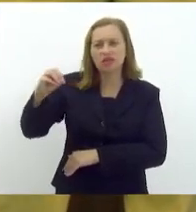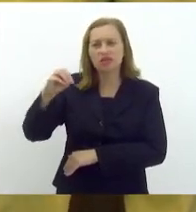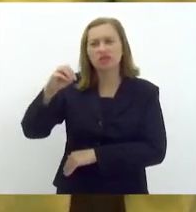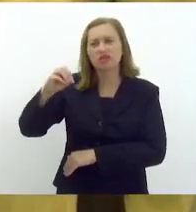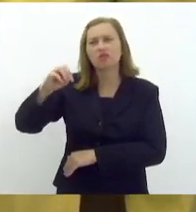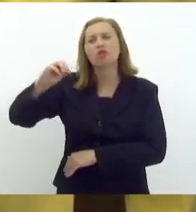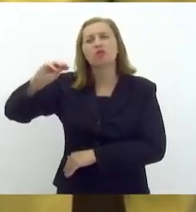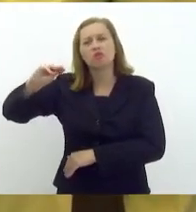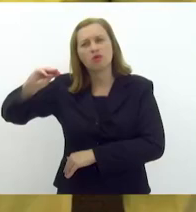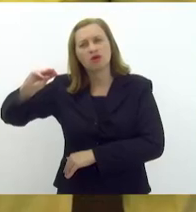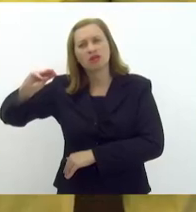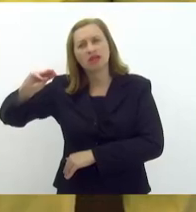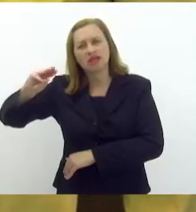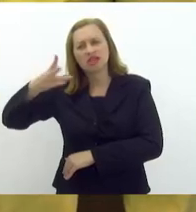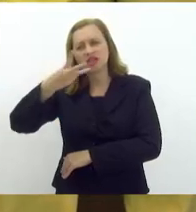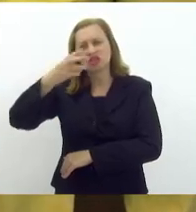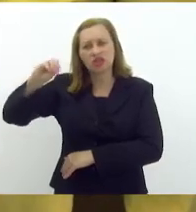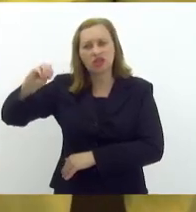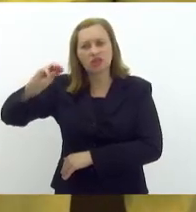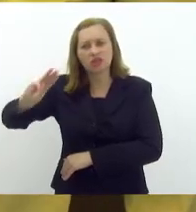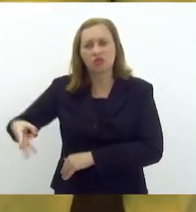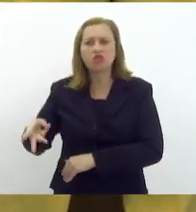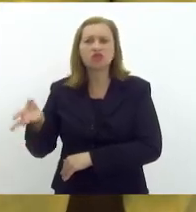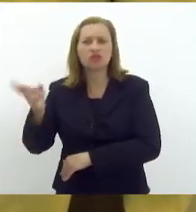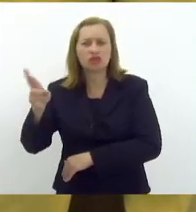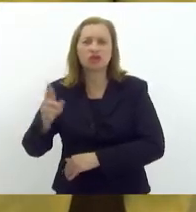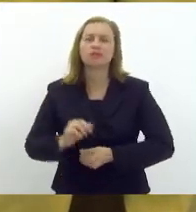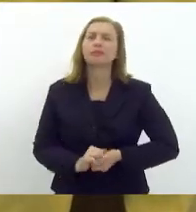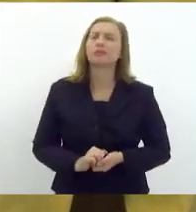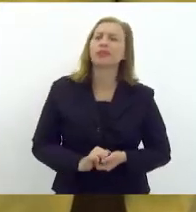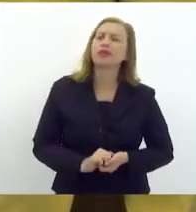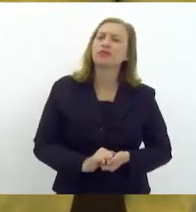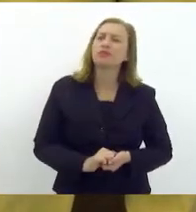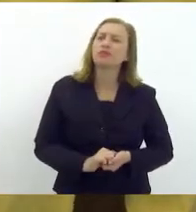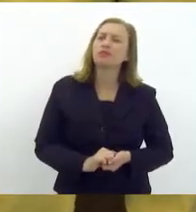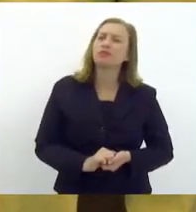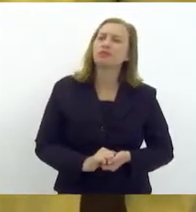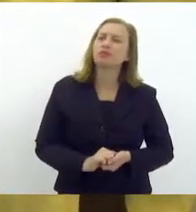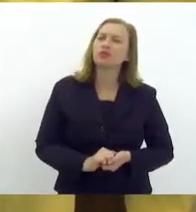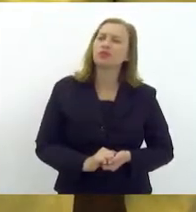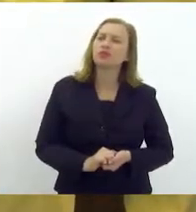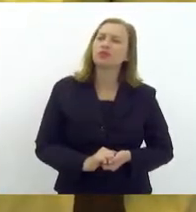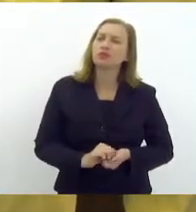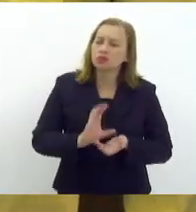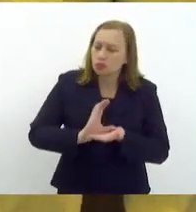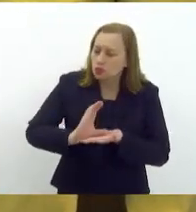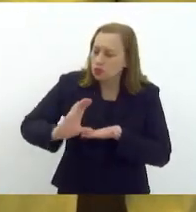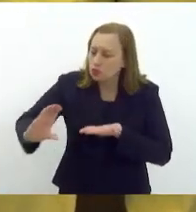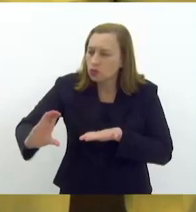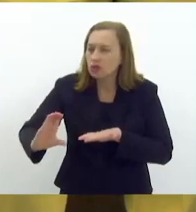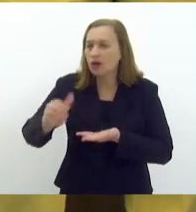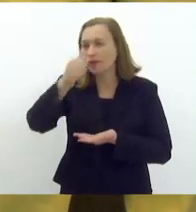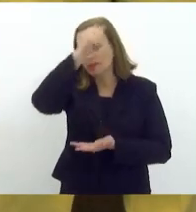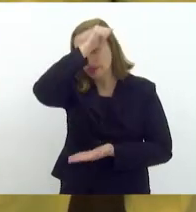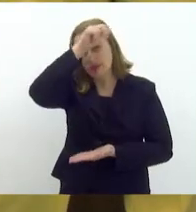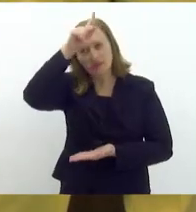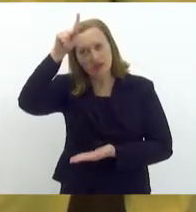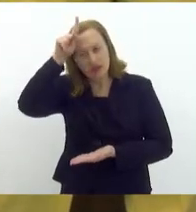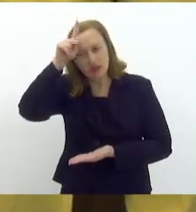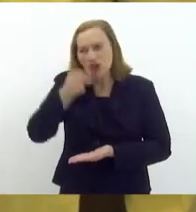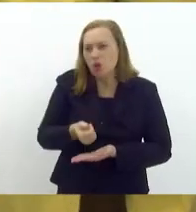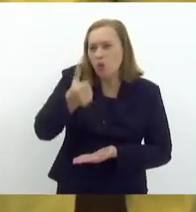são 132 milhões de reais que serãoportados nas prefeituras e